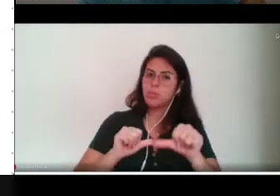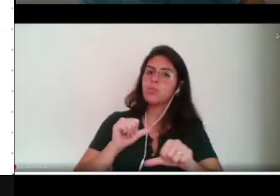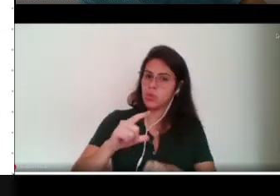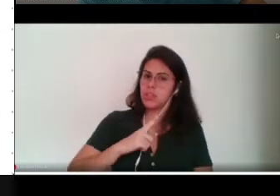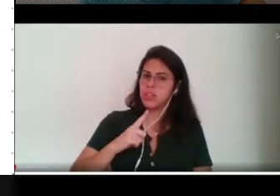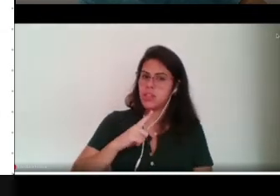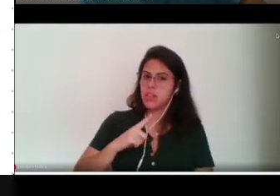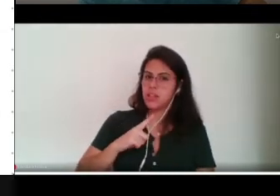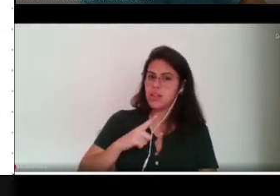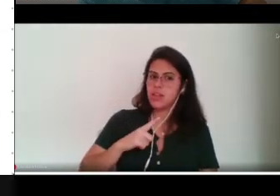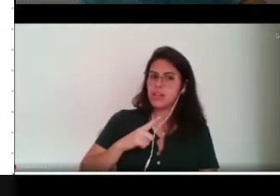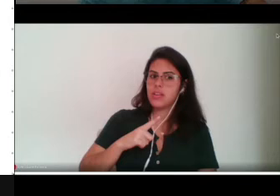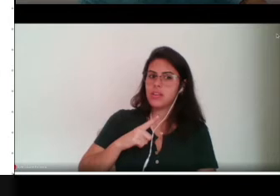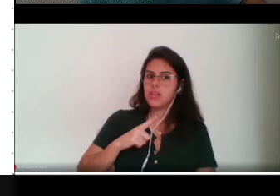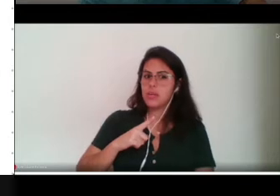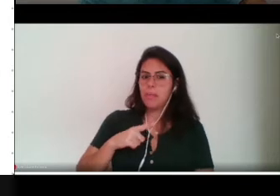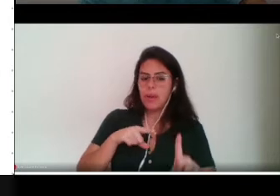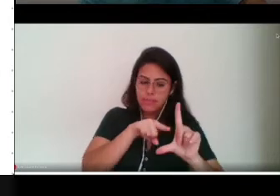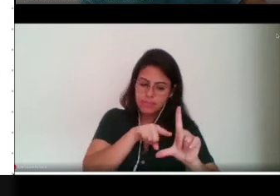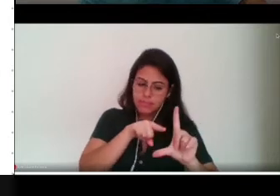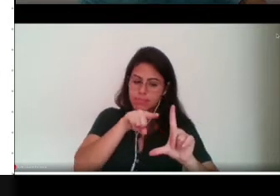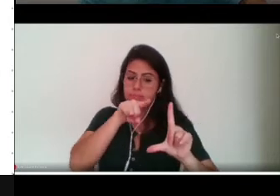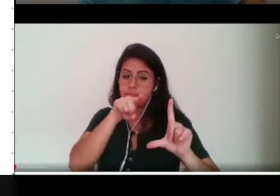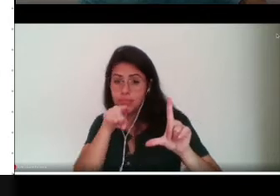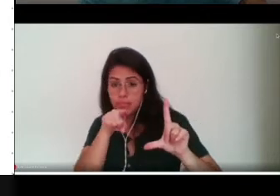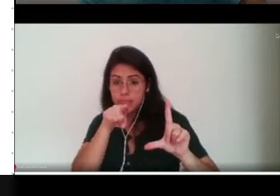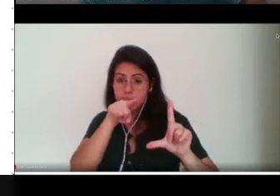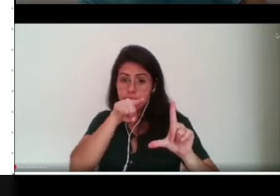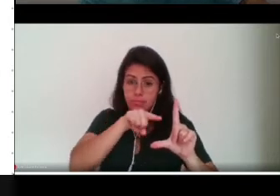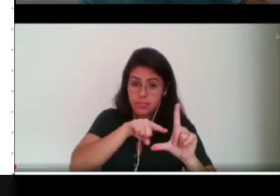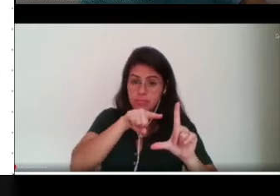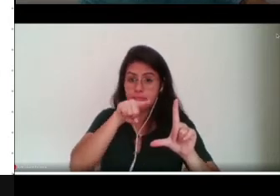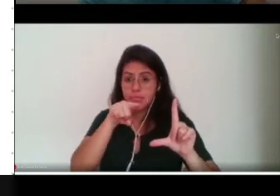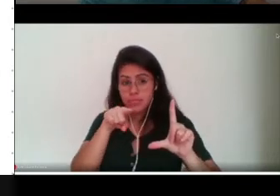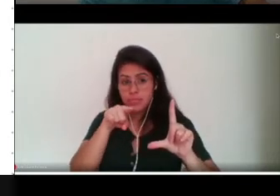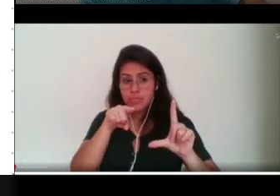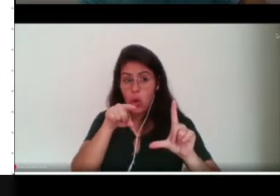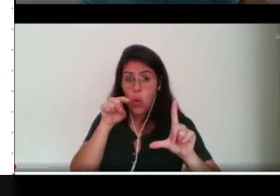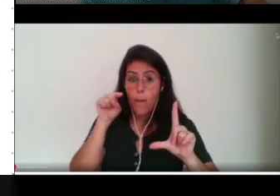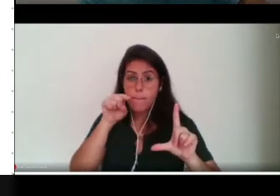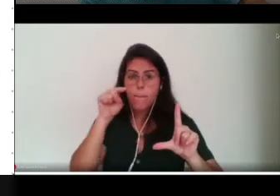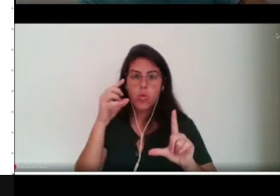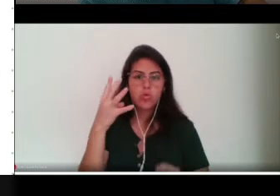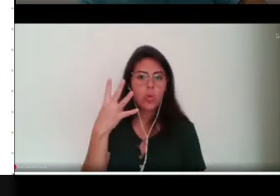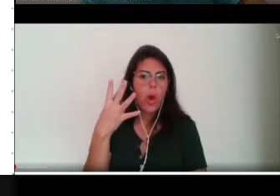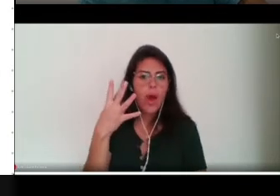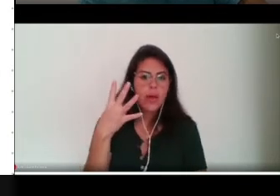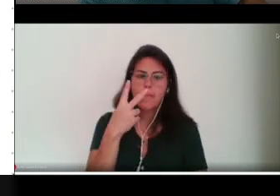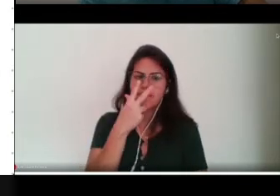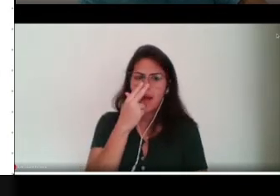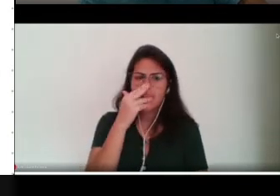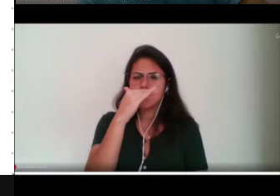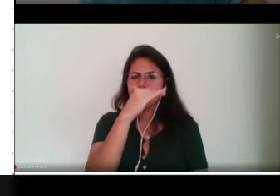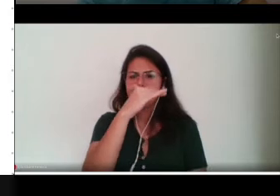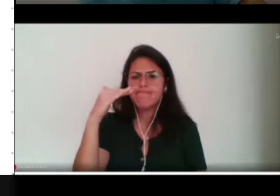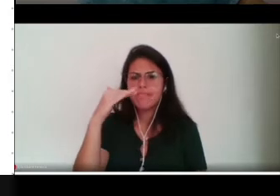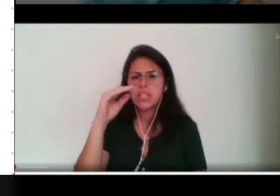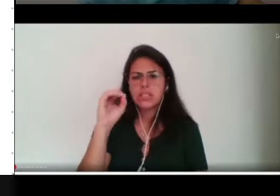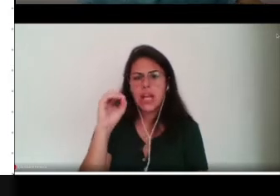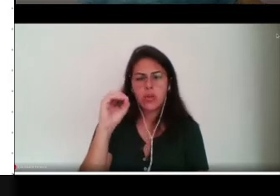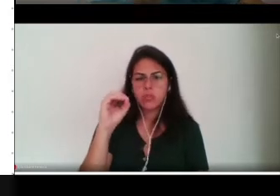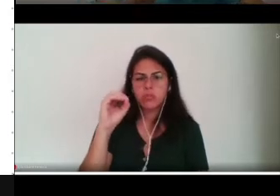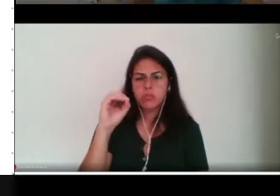ó, a inclinação é 0. Então, no ponto 4, eu tenho que a velocidade é igual a